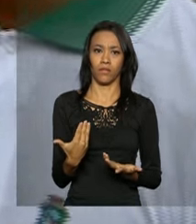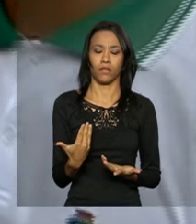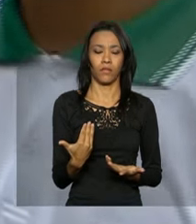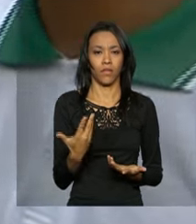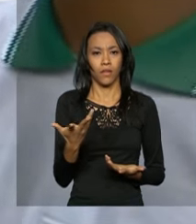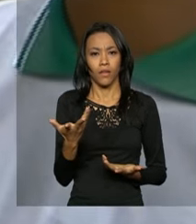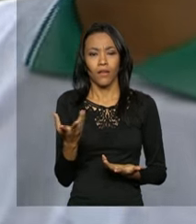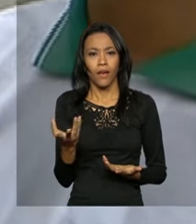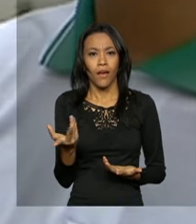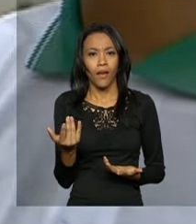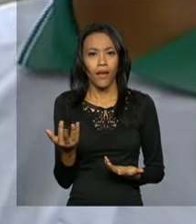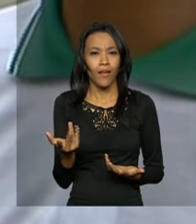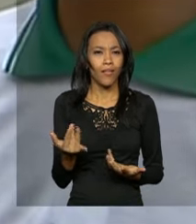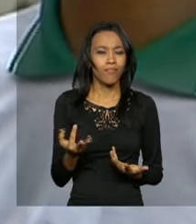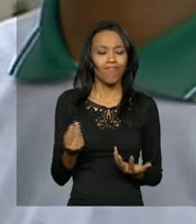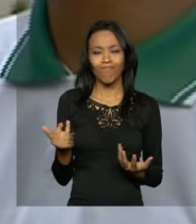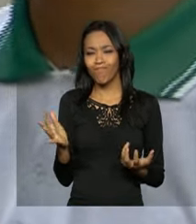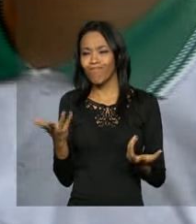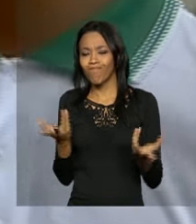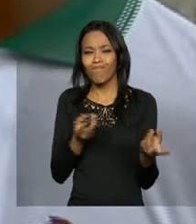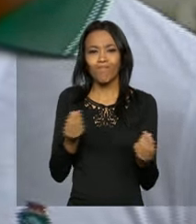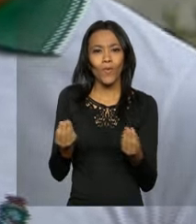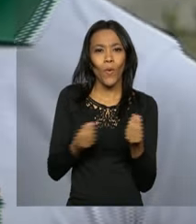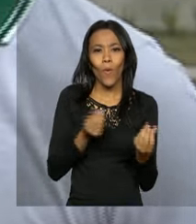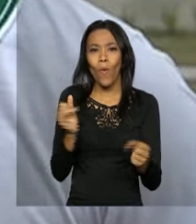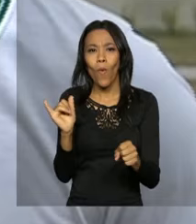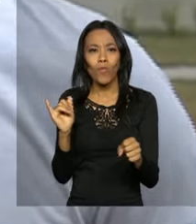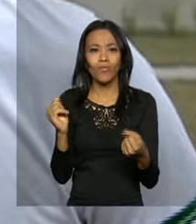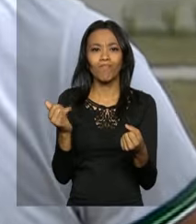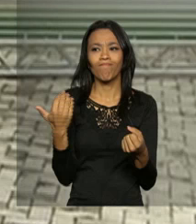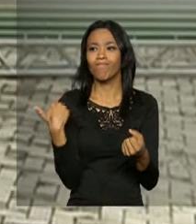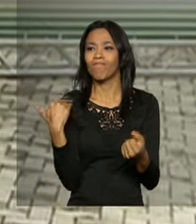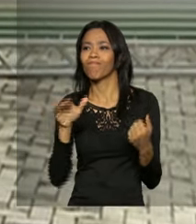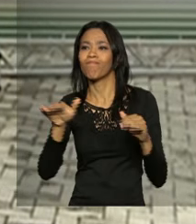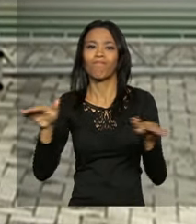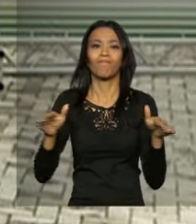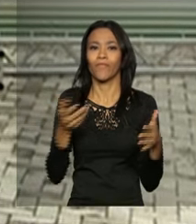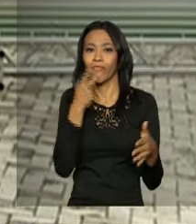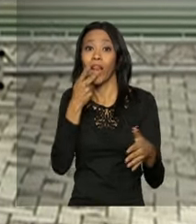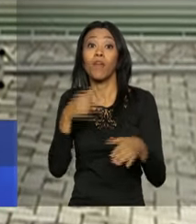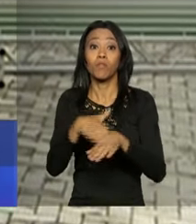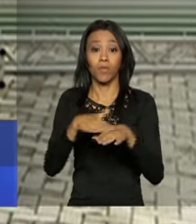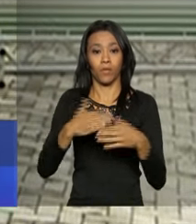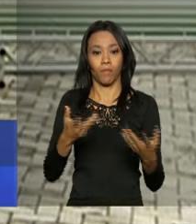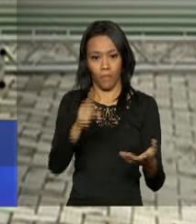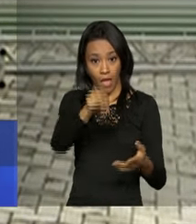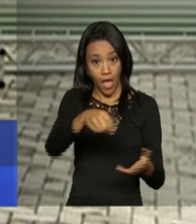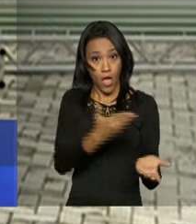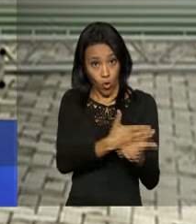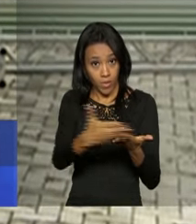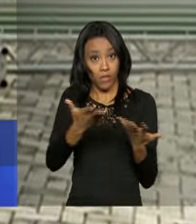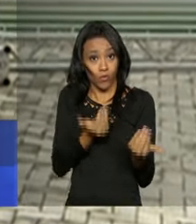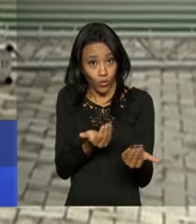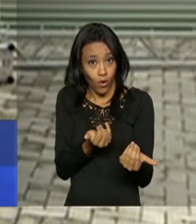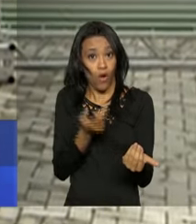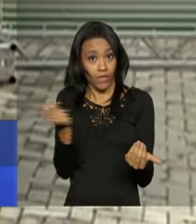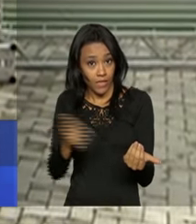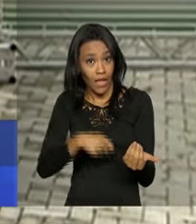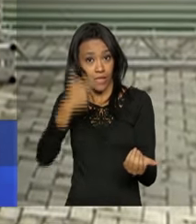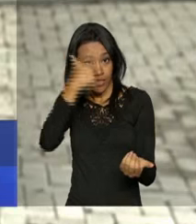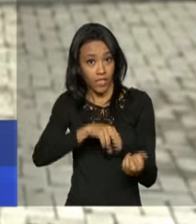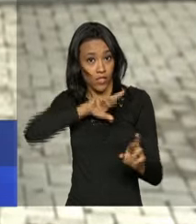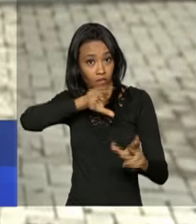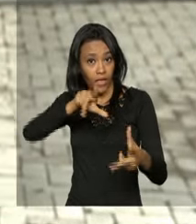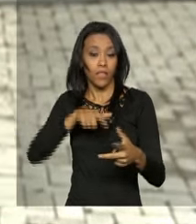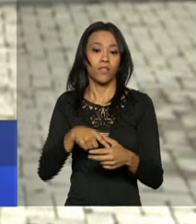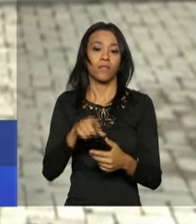criar alguns tipos de, algumas formas, né, de mobilizar as pessoas. É começando da juventude que a gente tem que tentar fazer a diferença na população e nas nossas